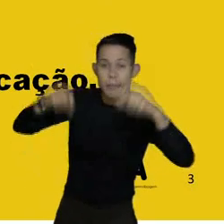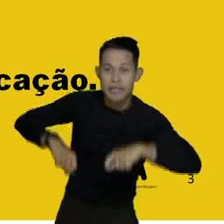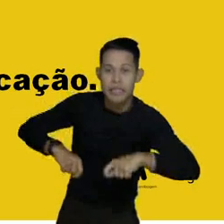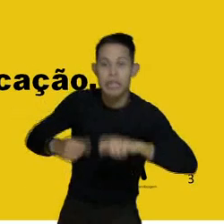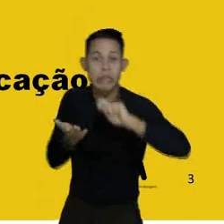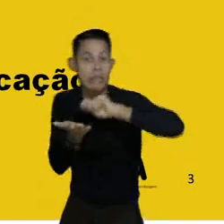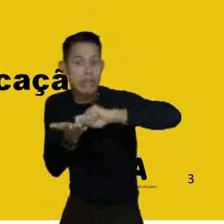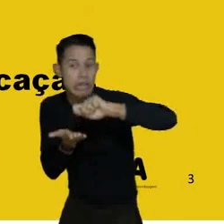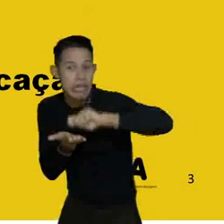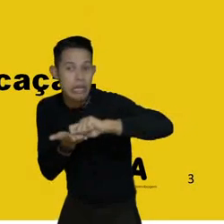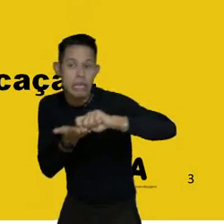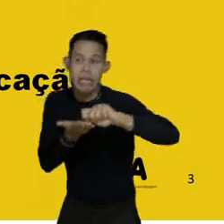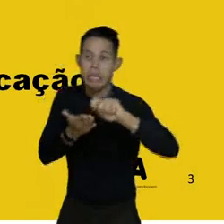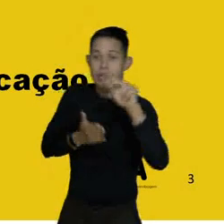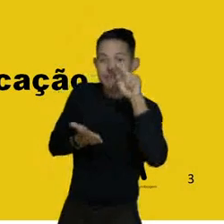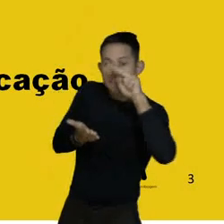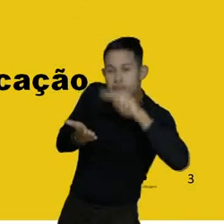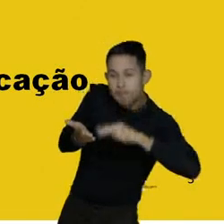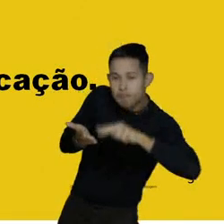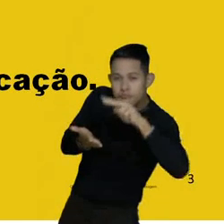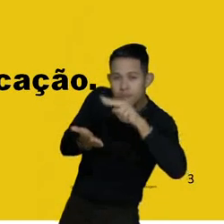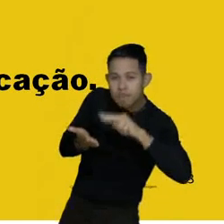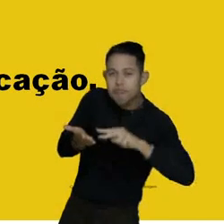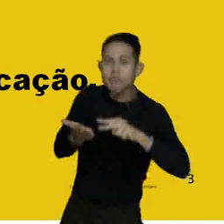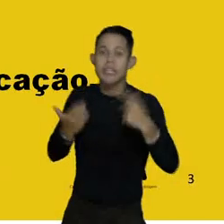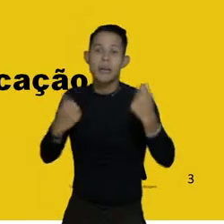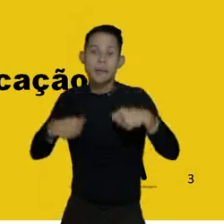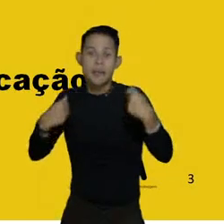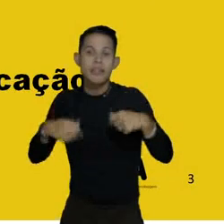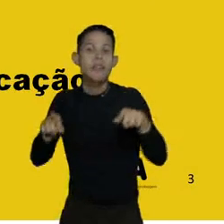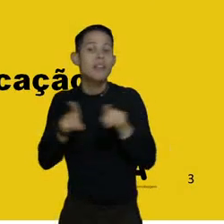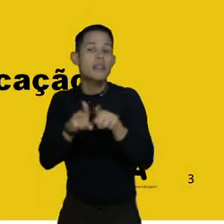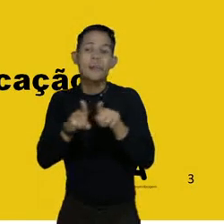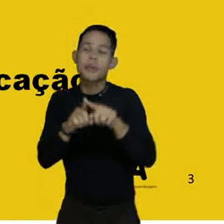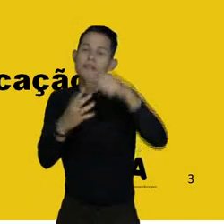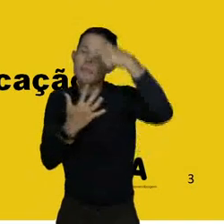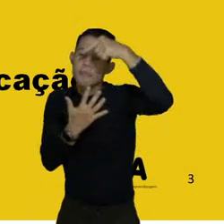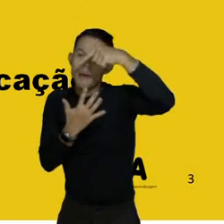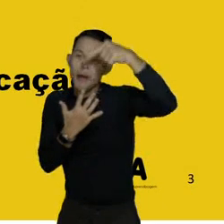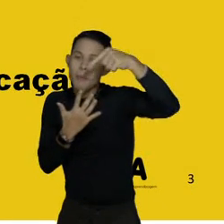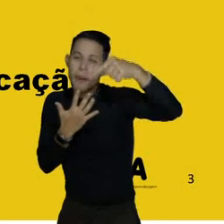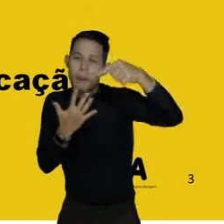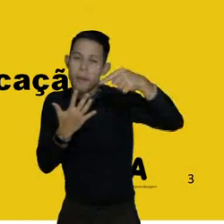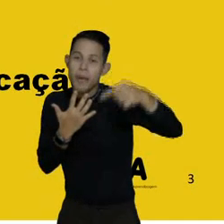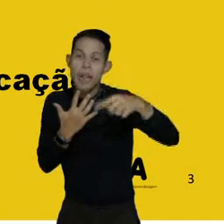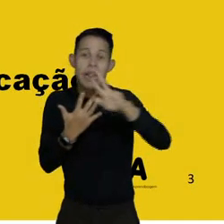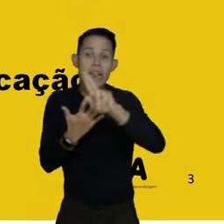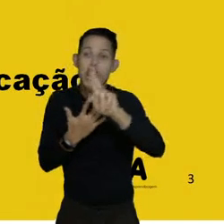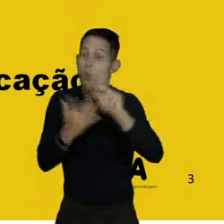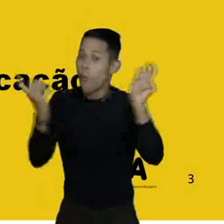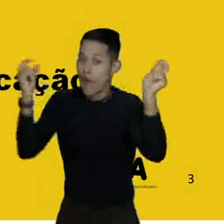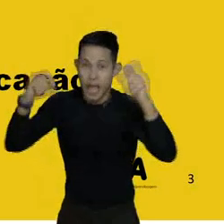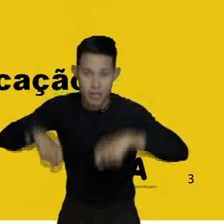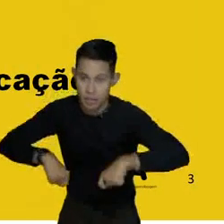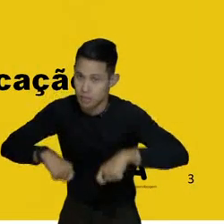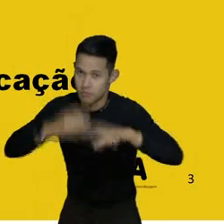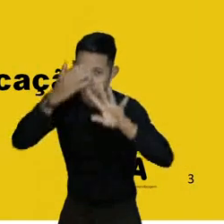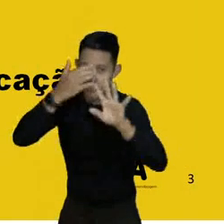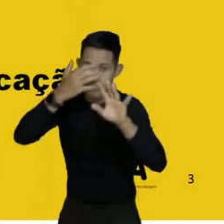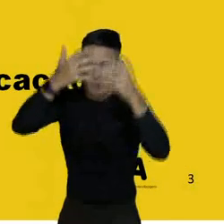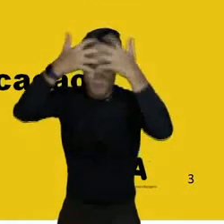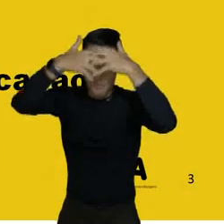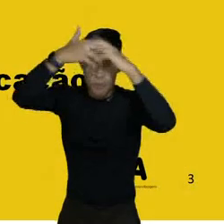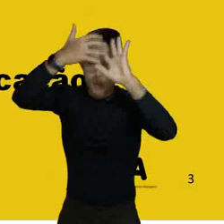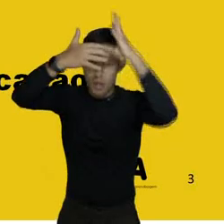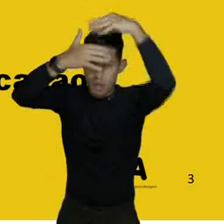que a gente precisa de ser muito ter muitas é uma capacidade que não é inata né mesmo a gente ouvindo som